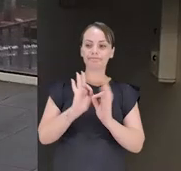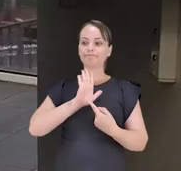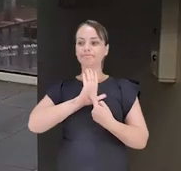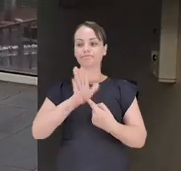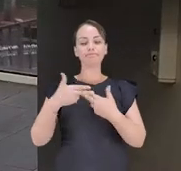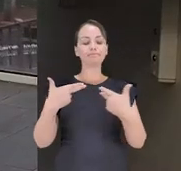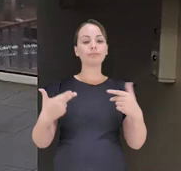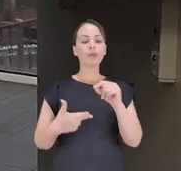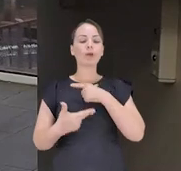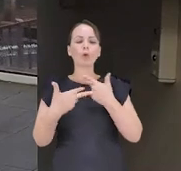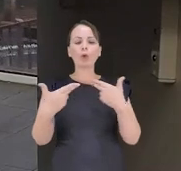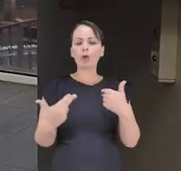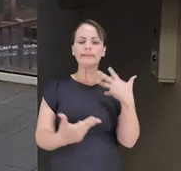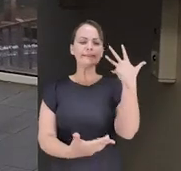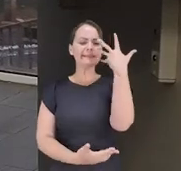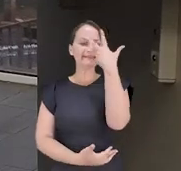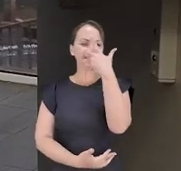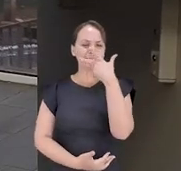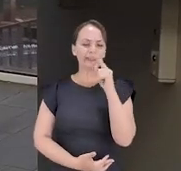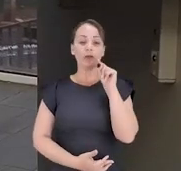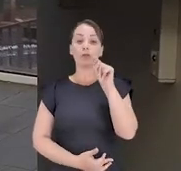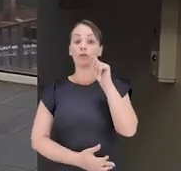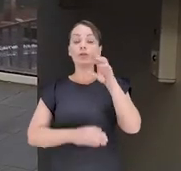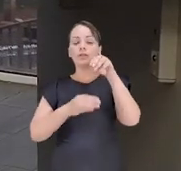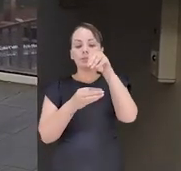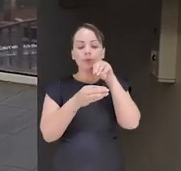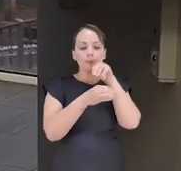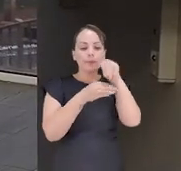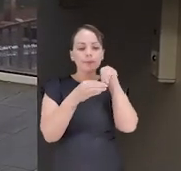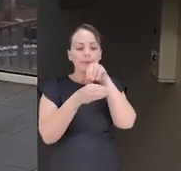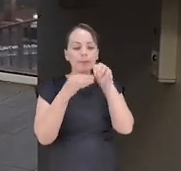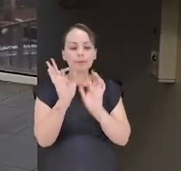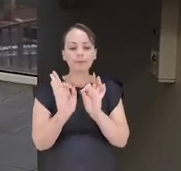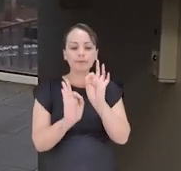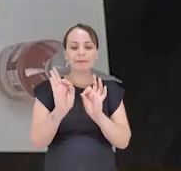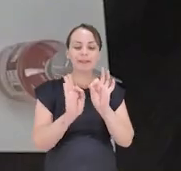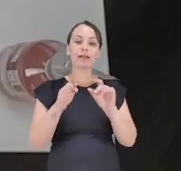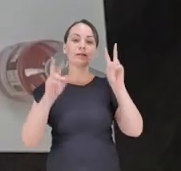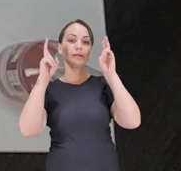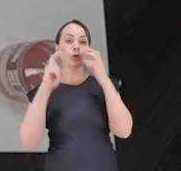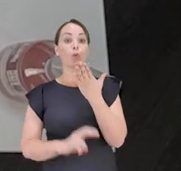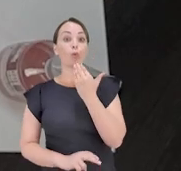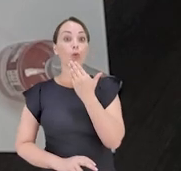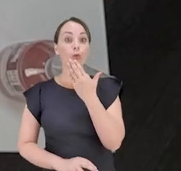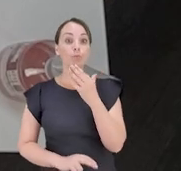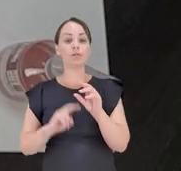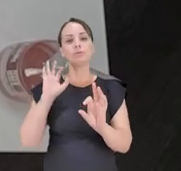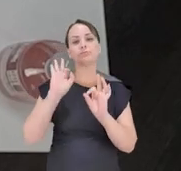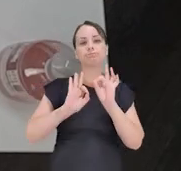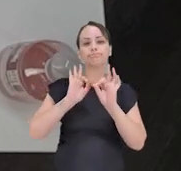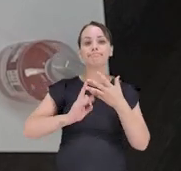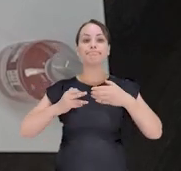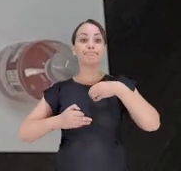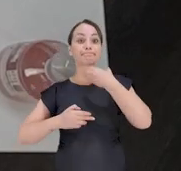que são, assim, coisas muito lindas. Nossa, pra você decorar seu slime. De tema de comida, tema de fruta, de